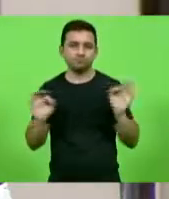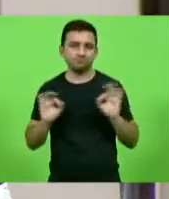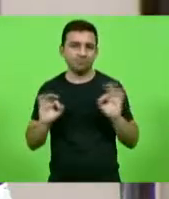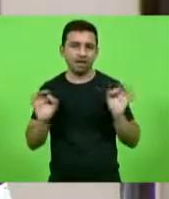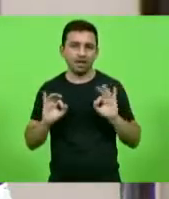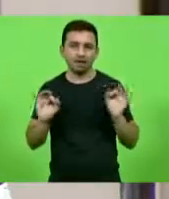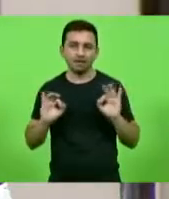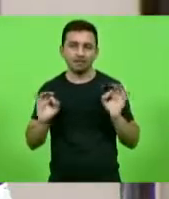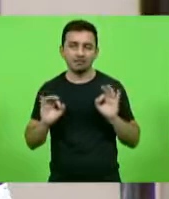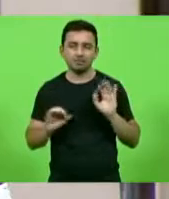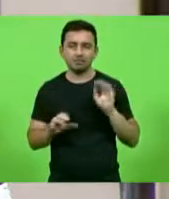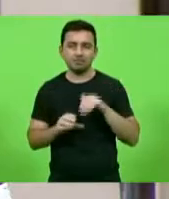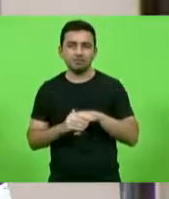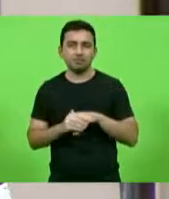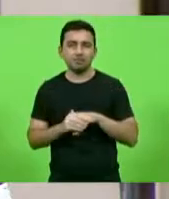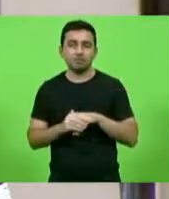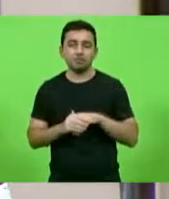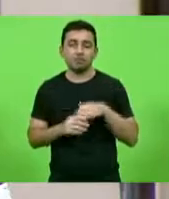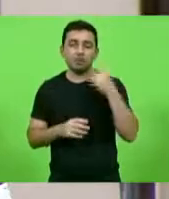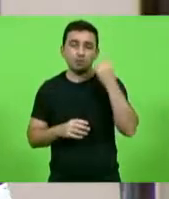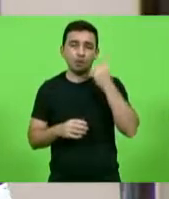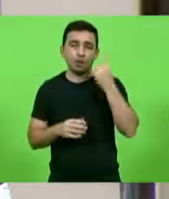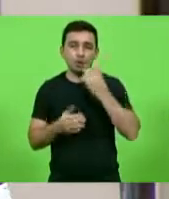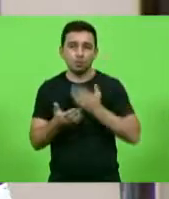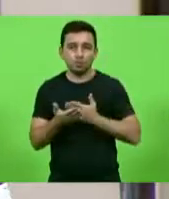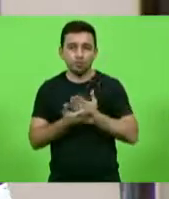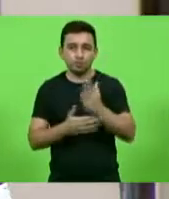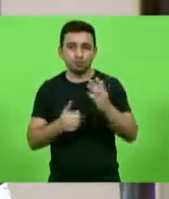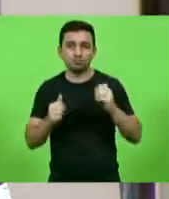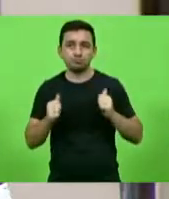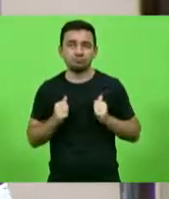em votação, deputados que aprovam permaneçam como se encontram.